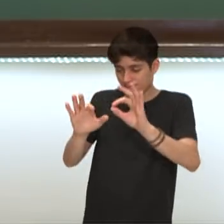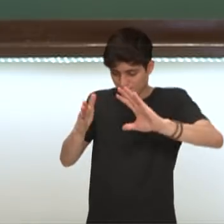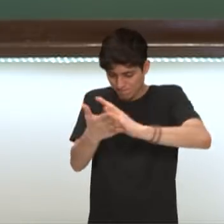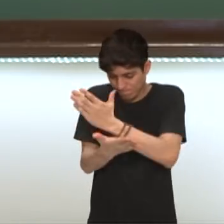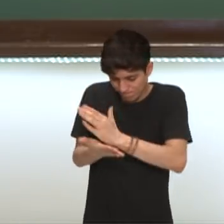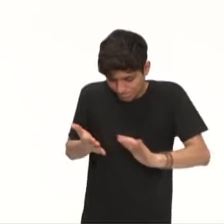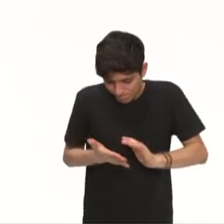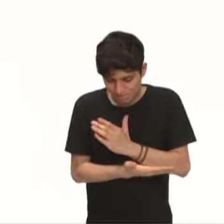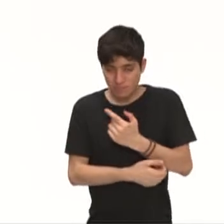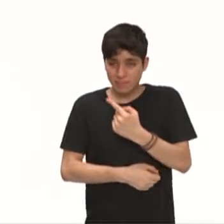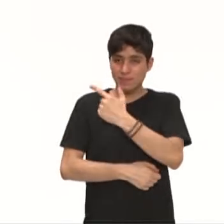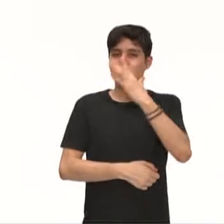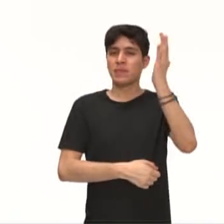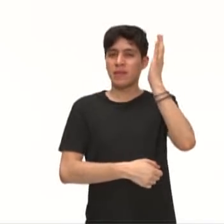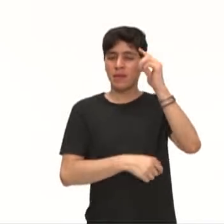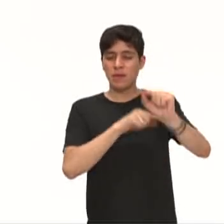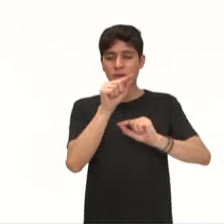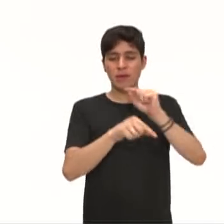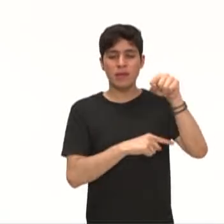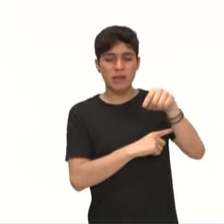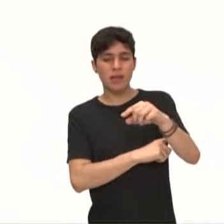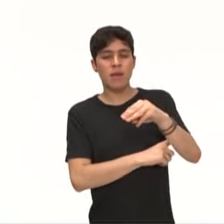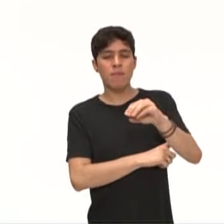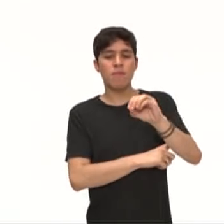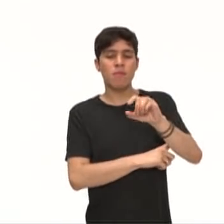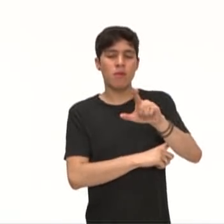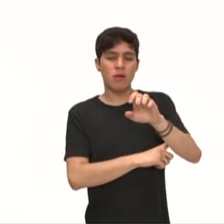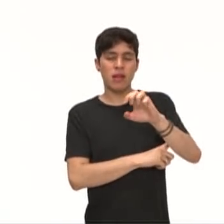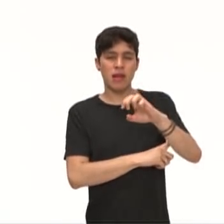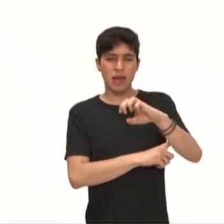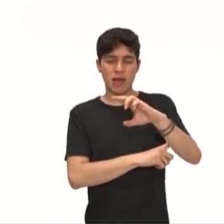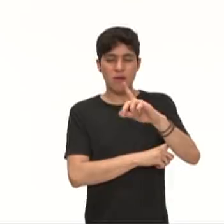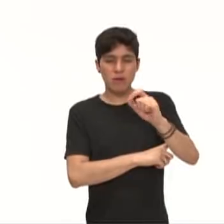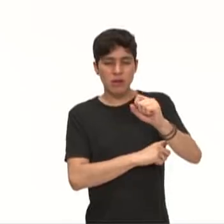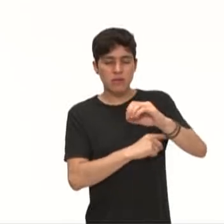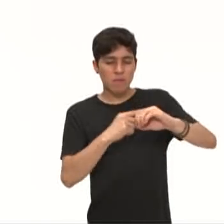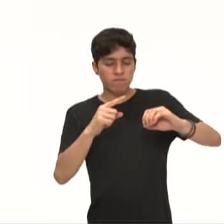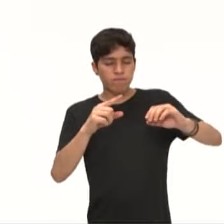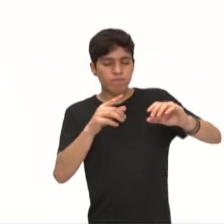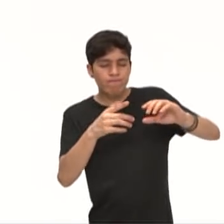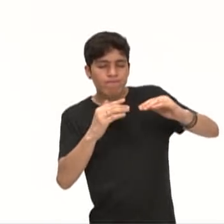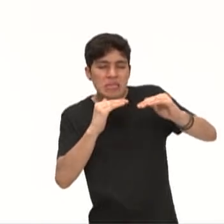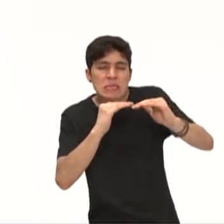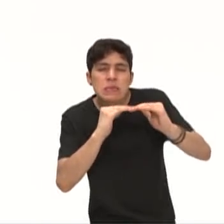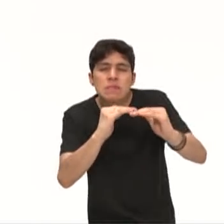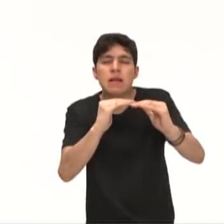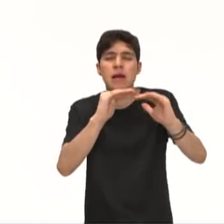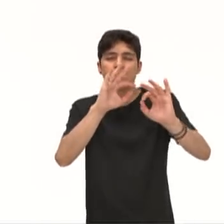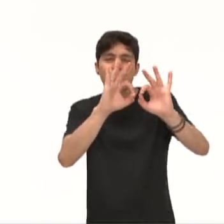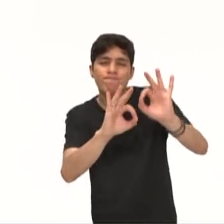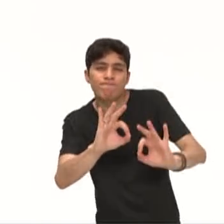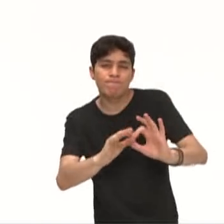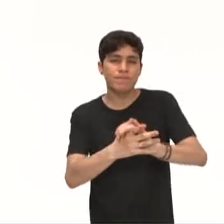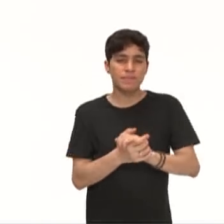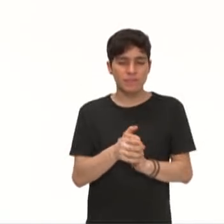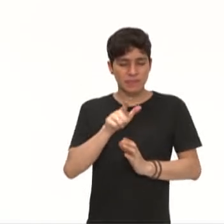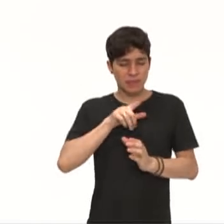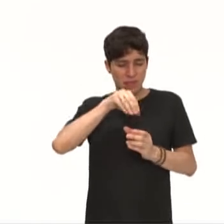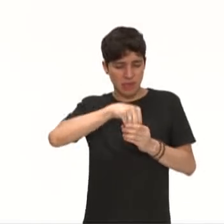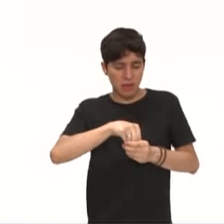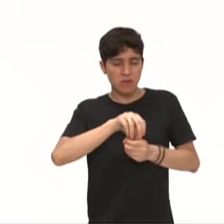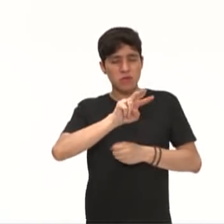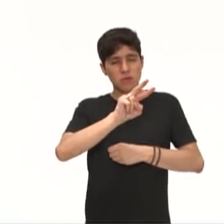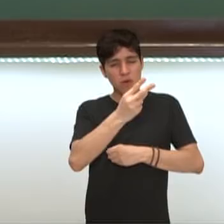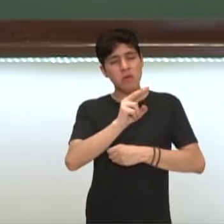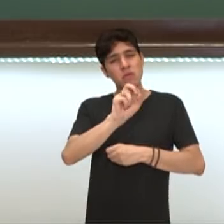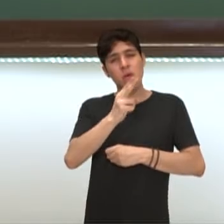do octeto é tornar as moléculas estáveis, ou seja, ali equilibradas, né, no geral, contendo de 2 ou 8